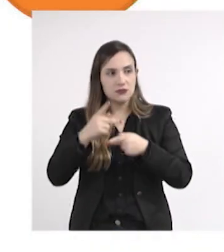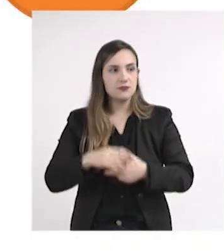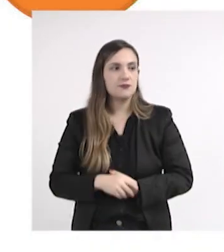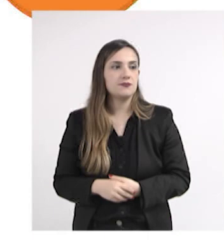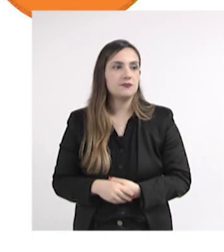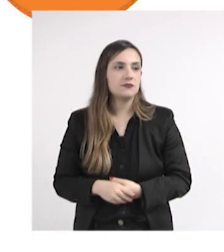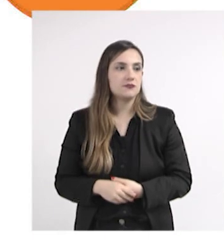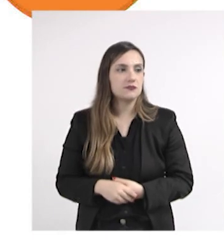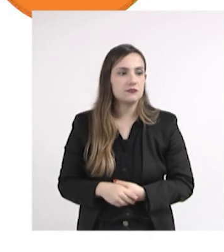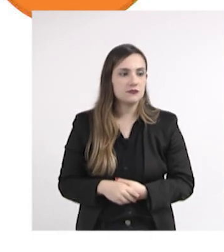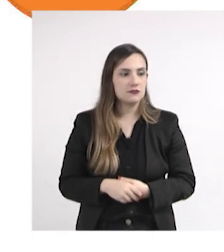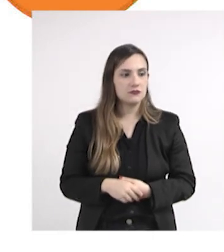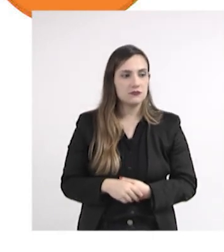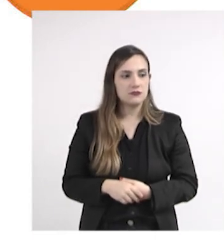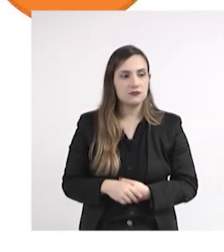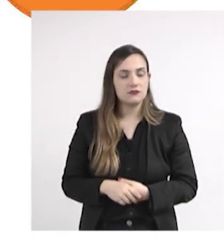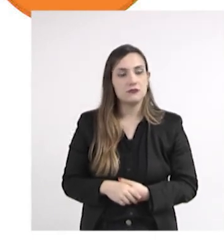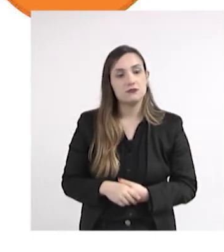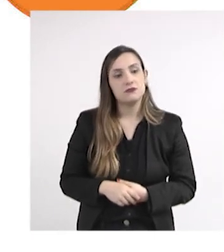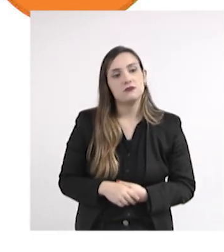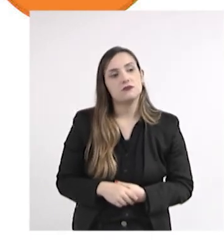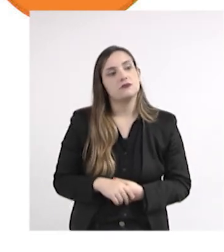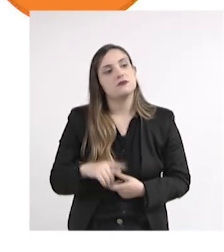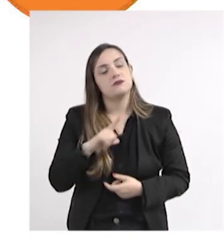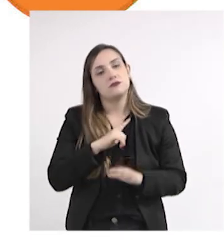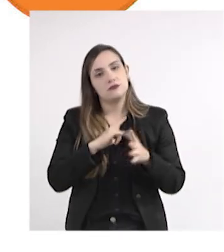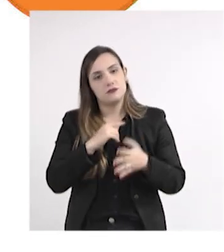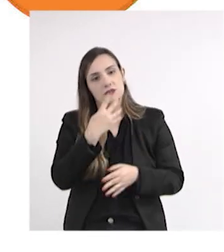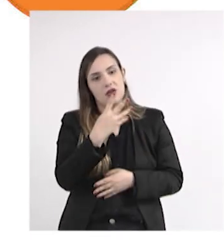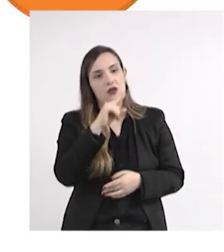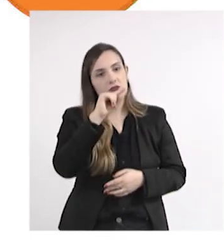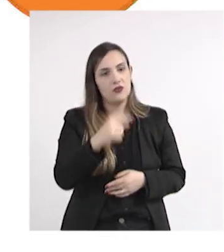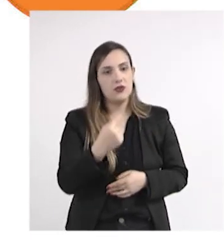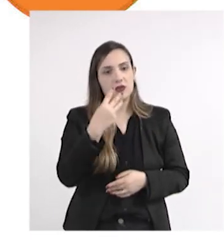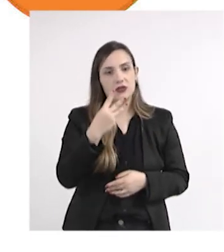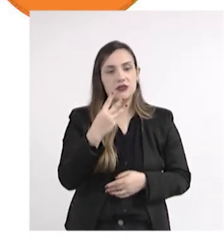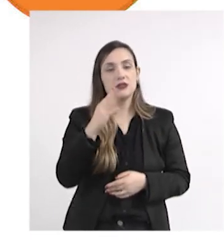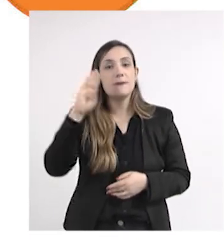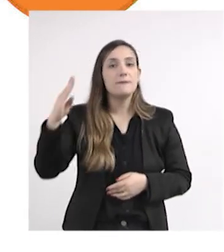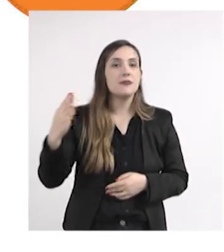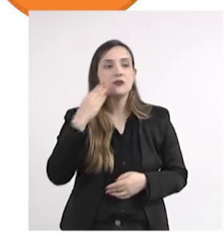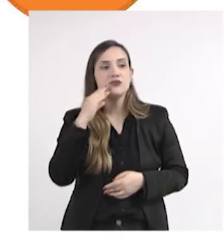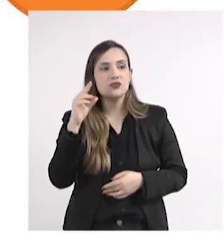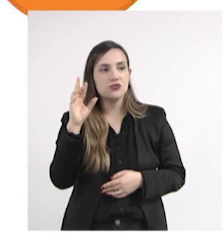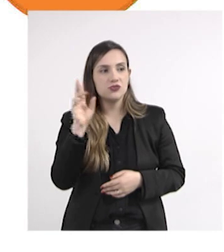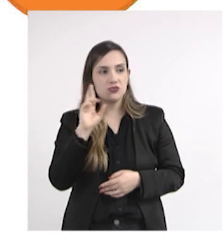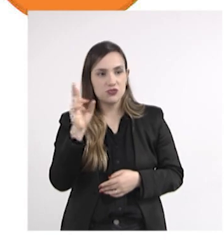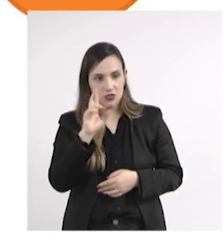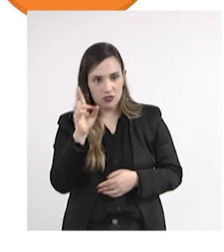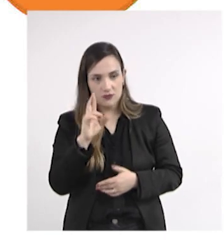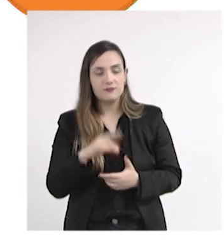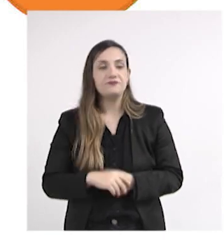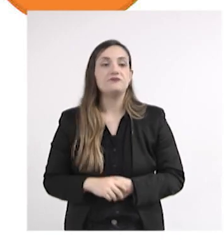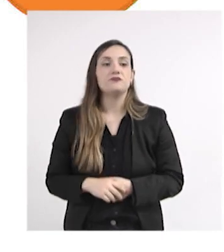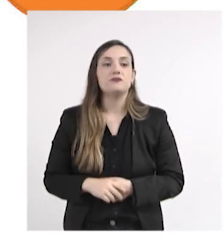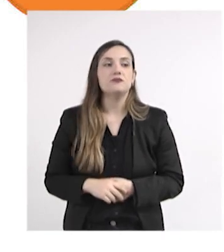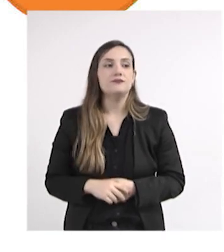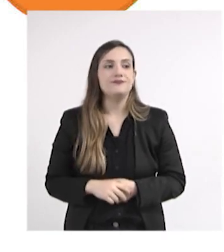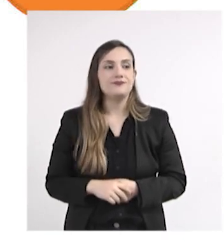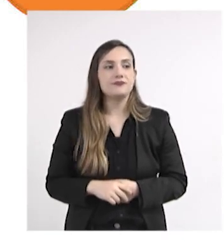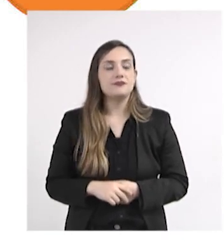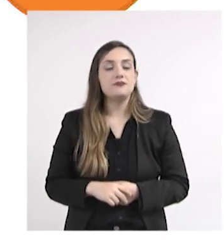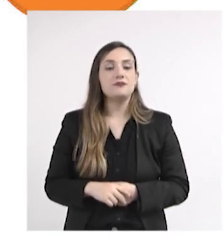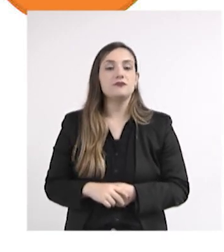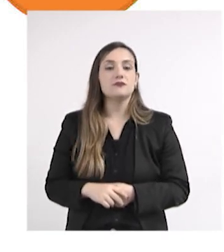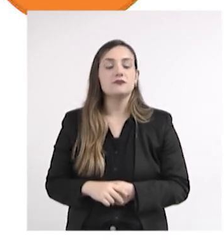Temos a previsão de 4,3 bilhões de investimentos, aproximadamente, despesas de capital para ampliação da